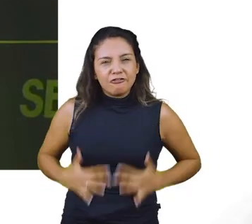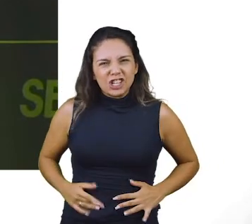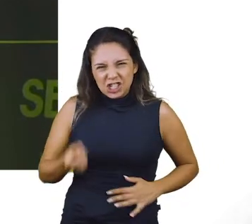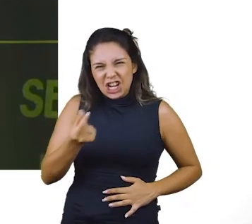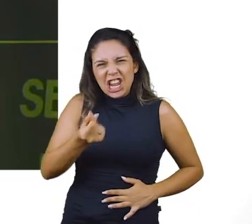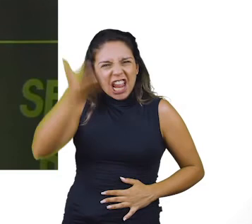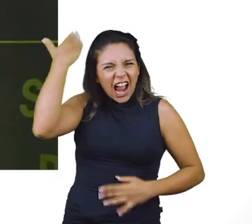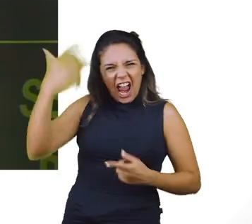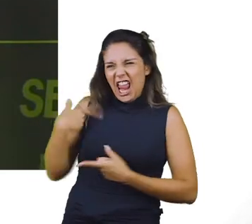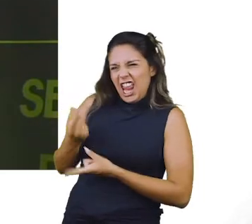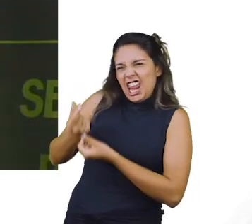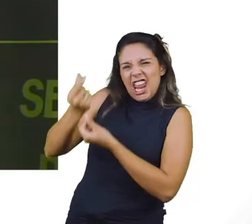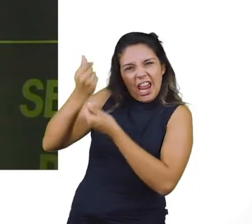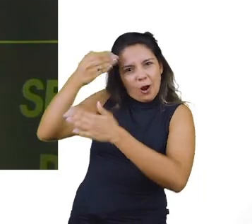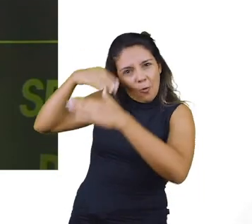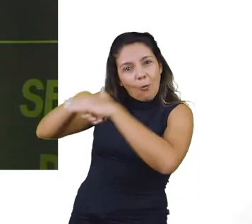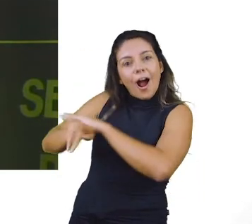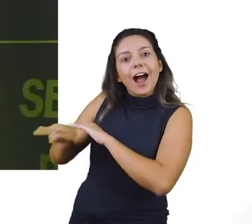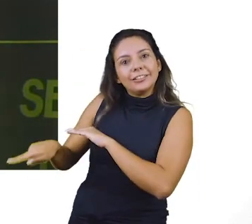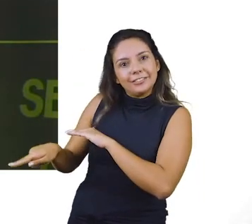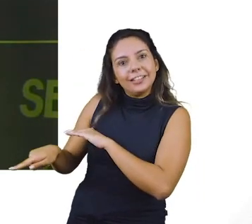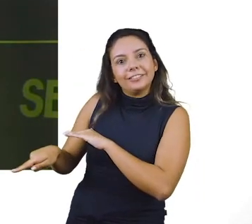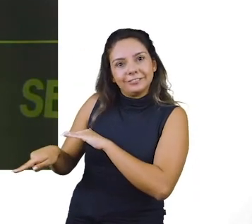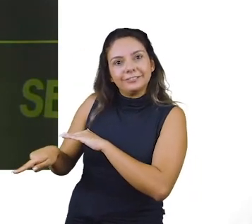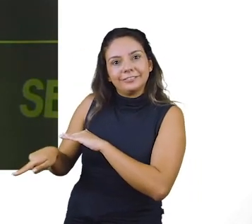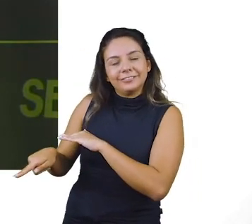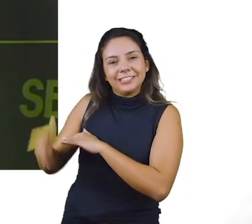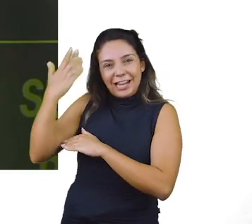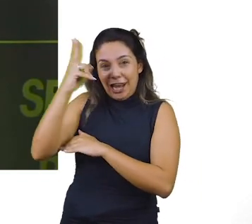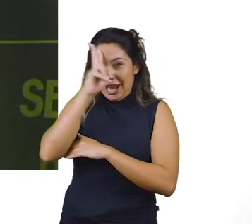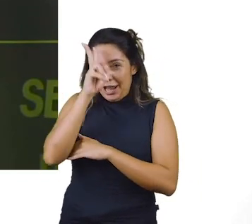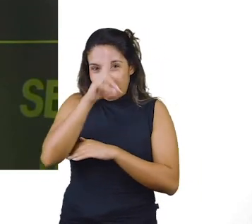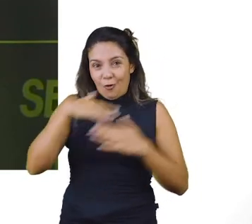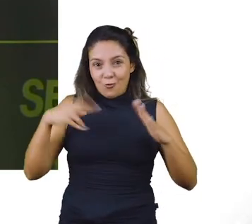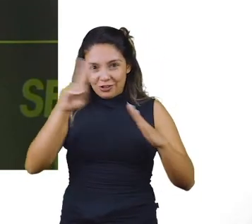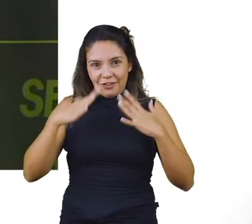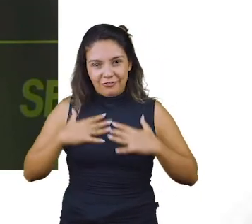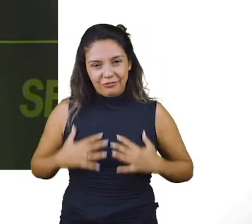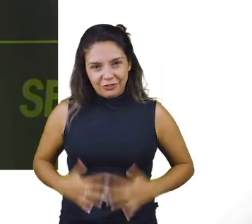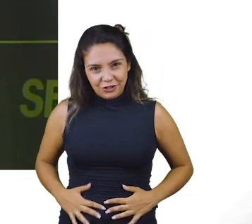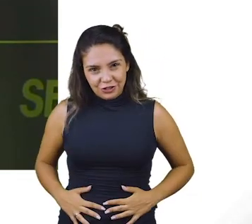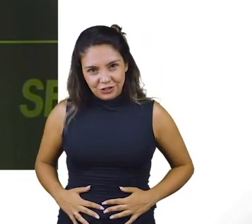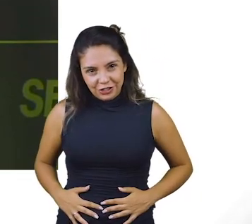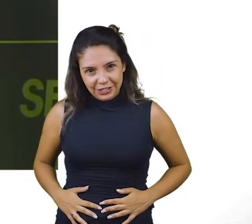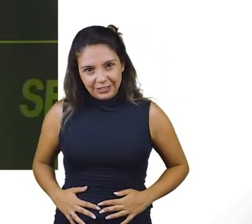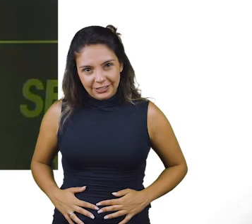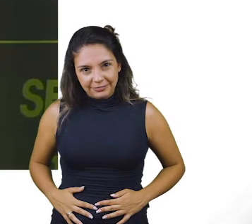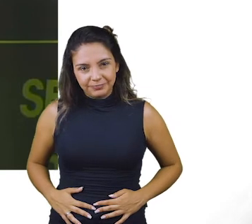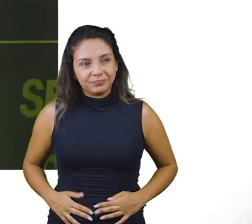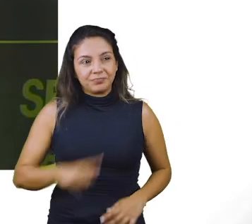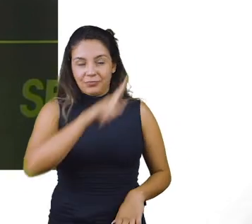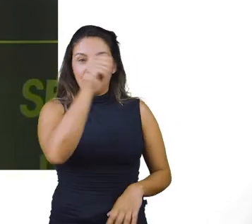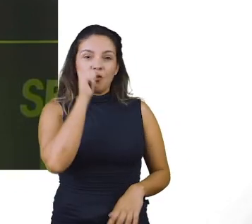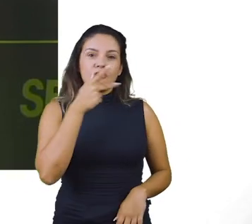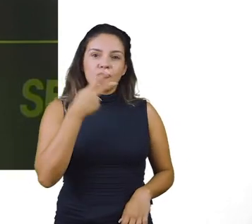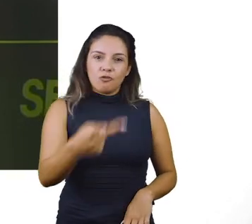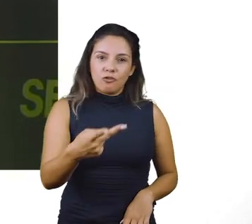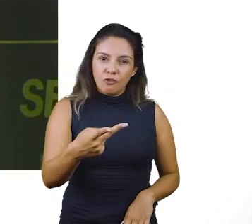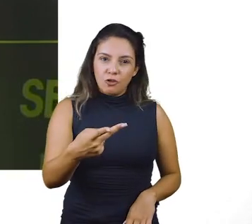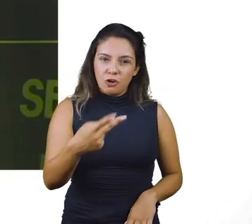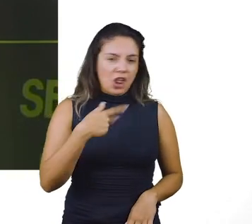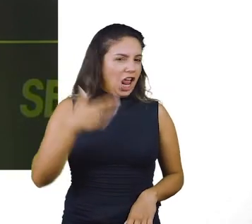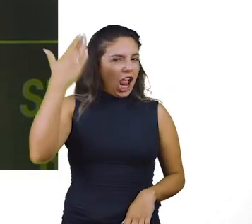como lembrança daquele dia de cobra da maior humilhação. Eu não tinha amor por ele, ao depois